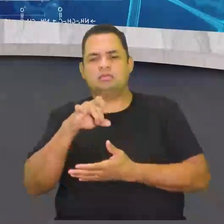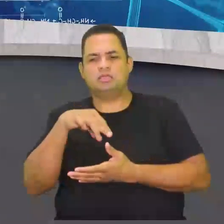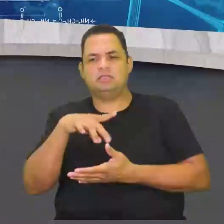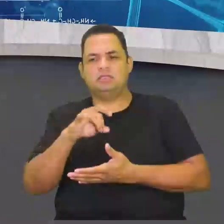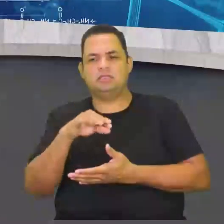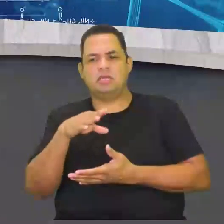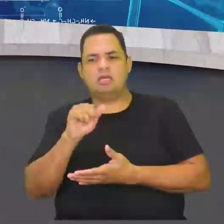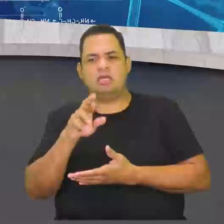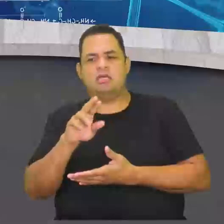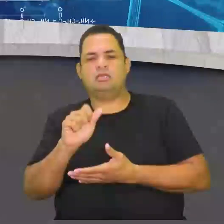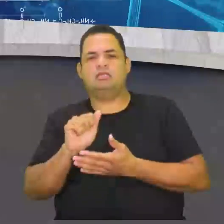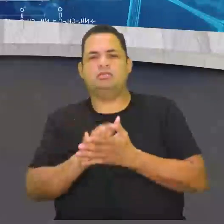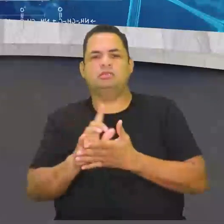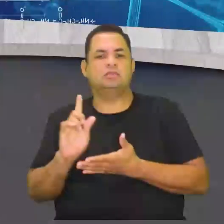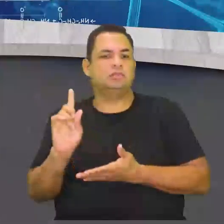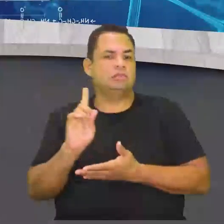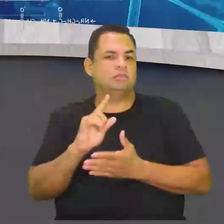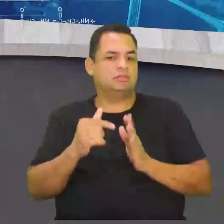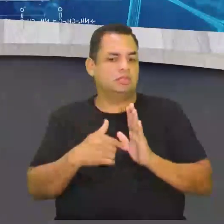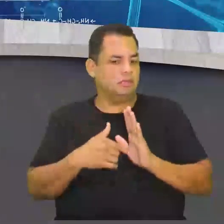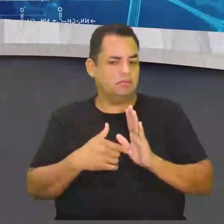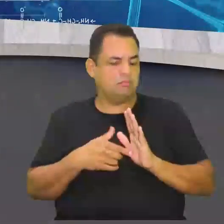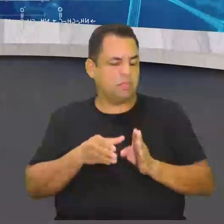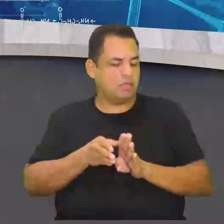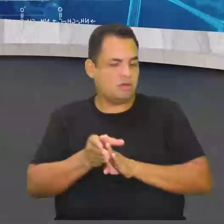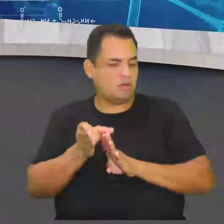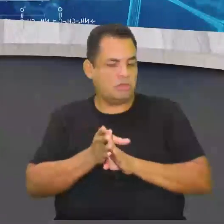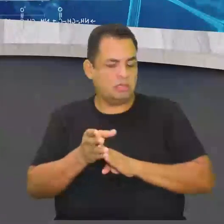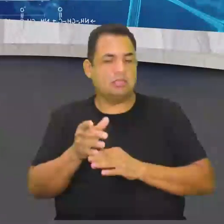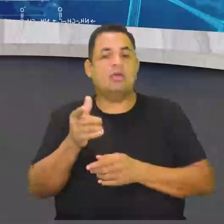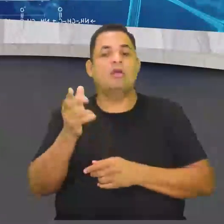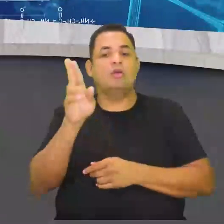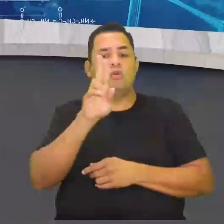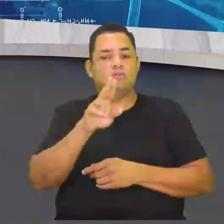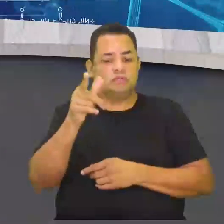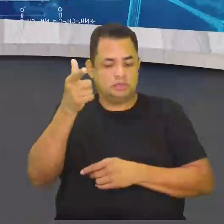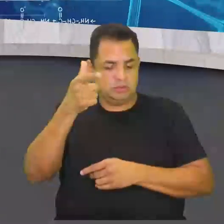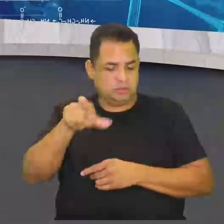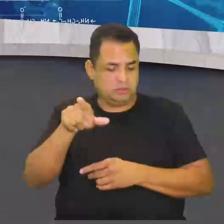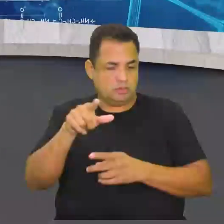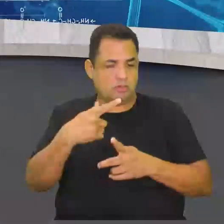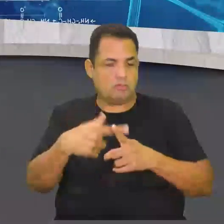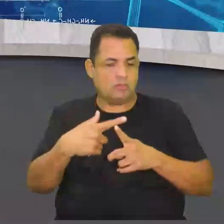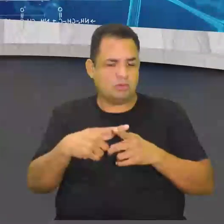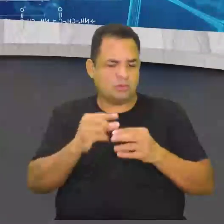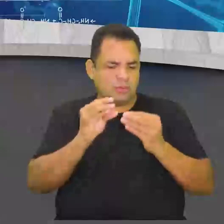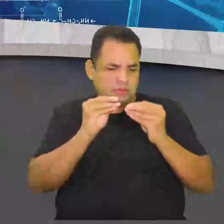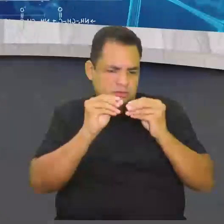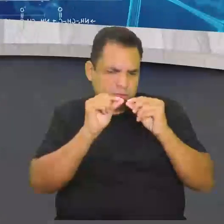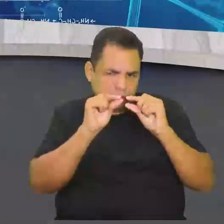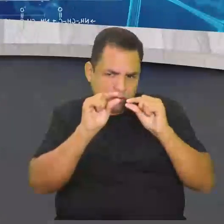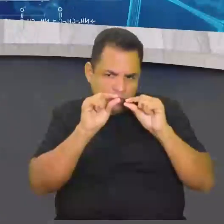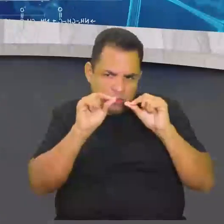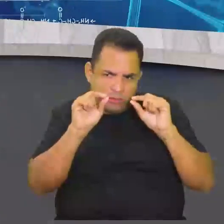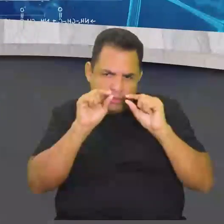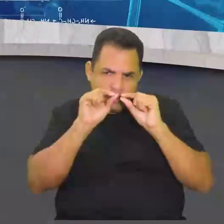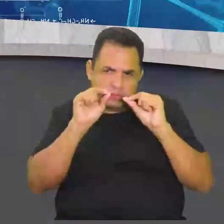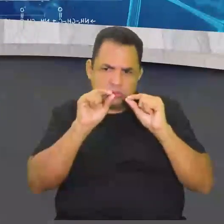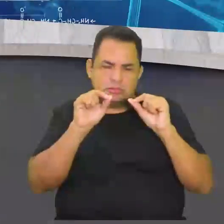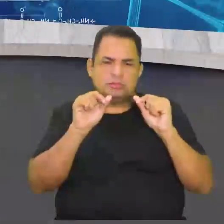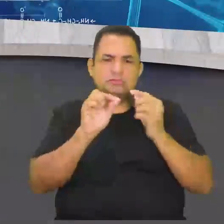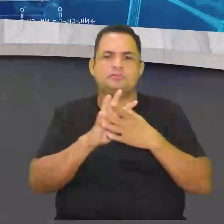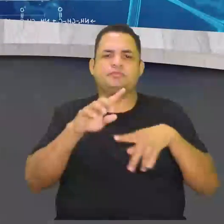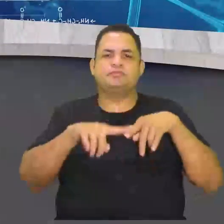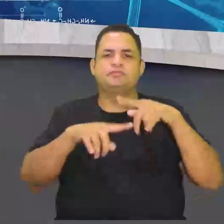não recomenda o reuso dessas embalagens. Por quê? Porque podem ficar resíduos de algum produto químico